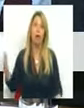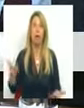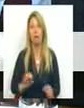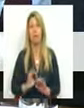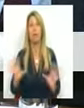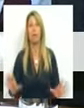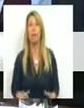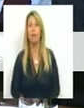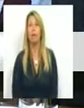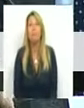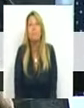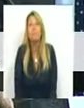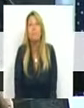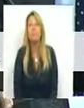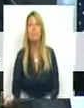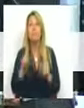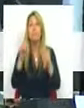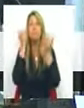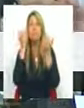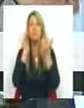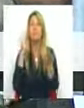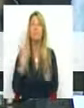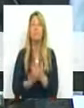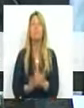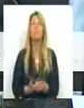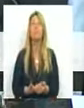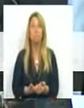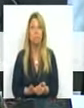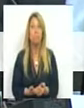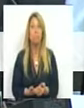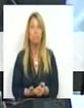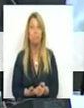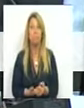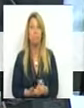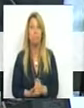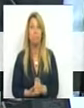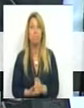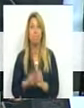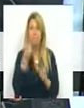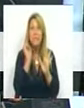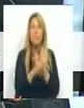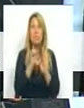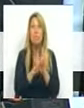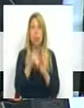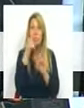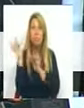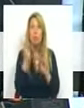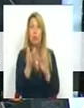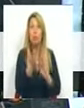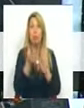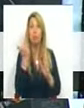Não temos. Essa notícia, portanto, provocou, digamos que é uma saída maciça de depósitos. E